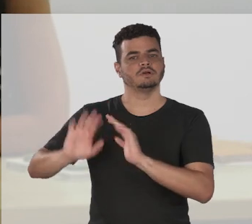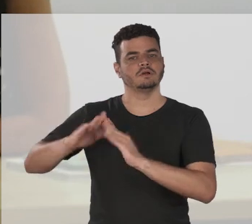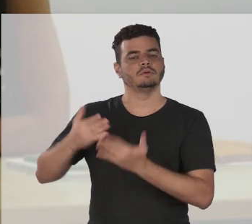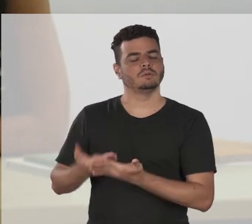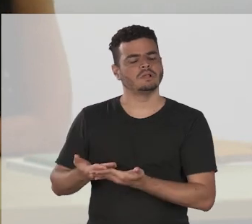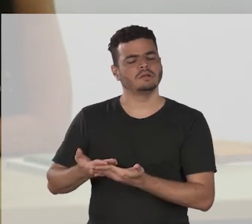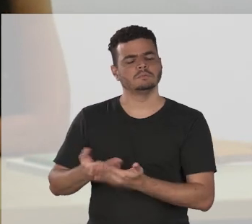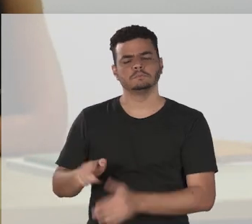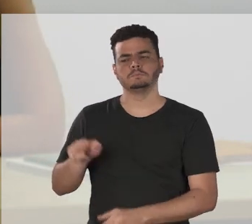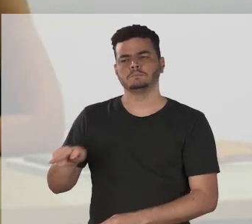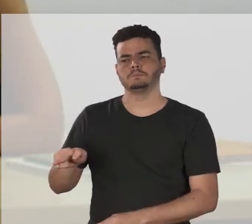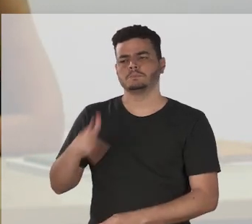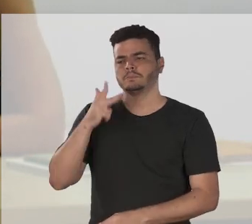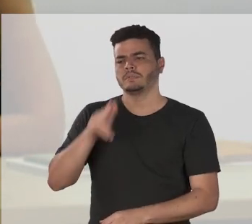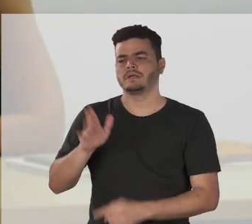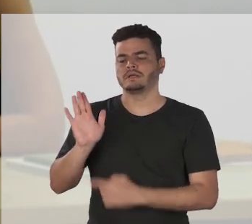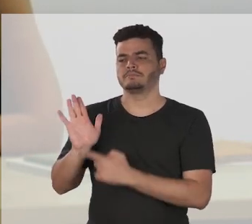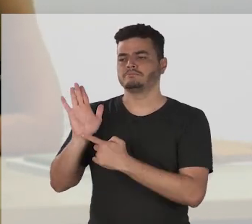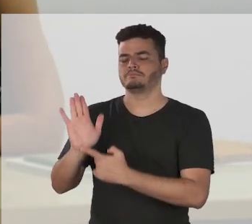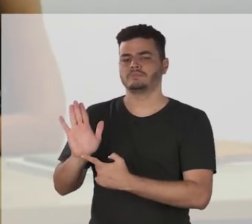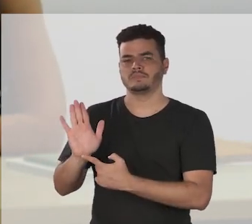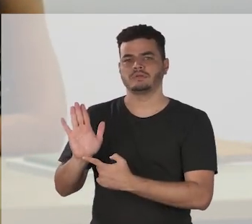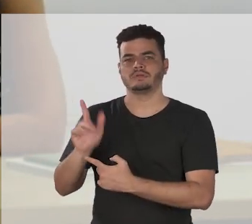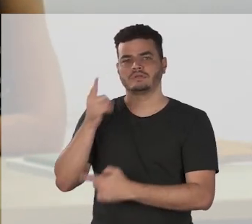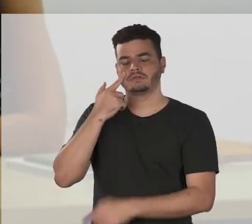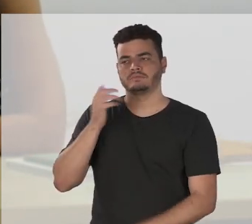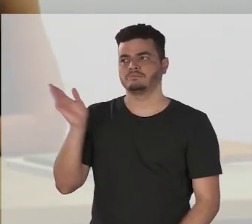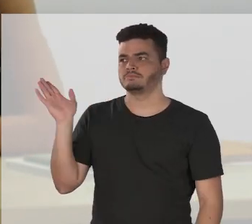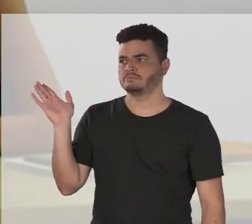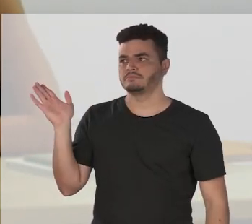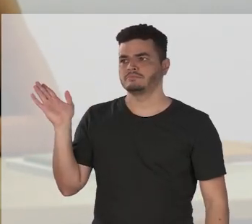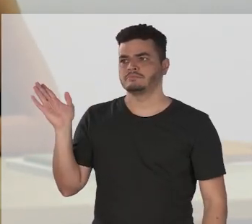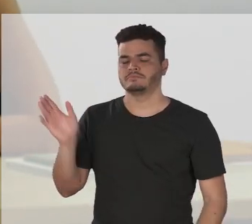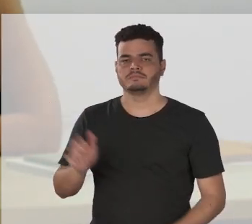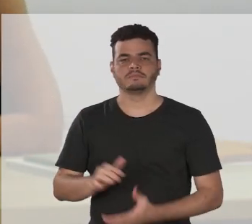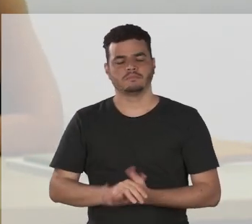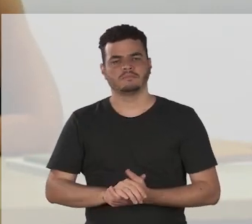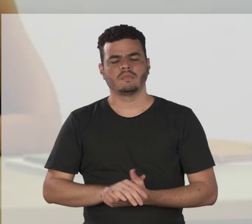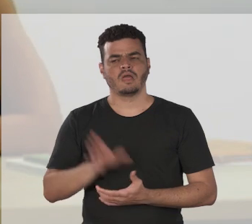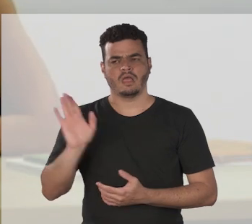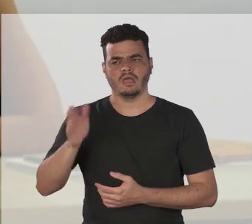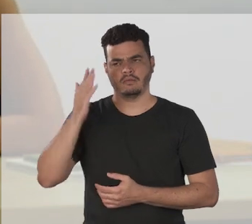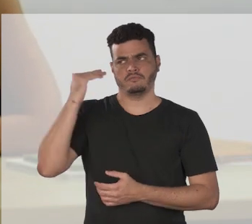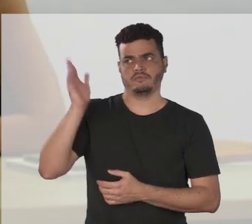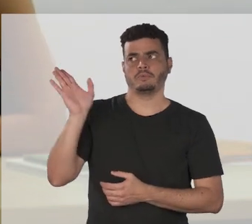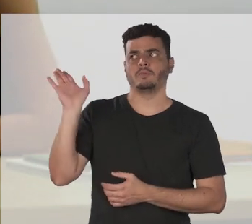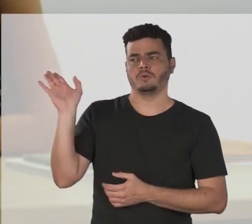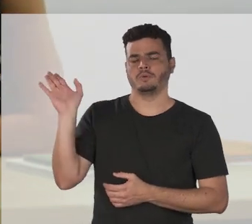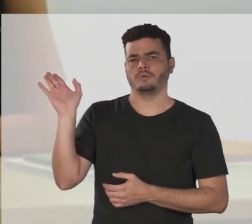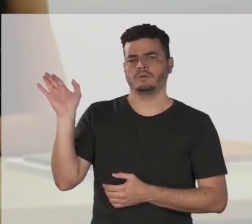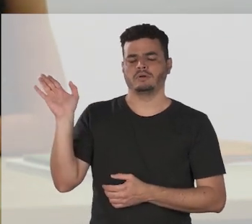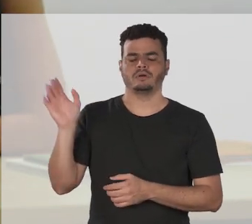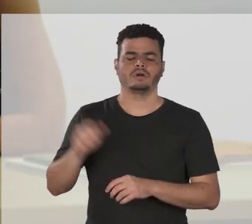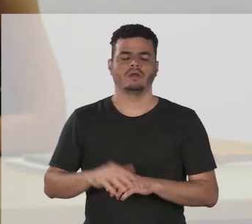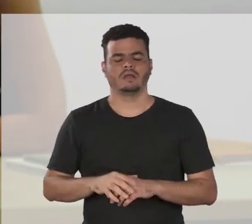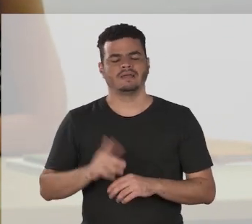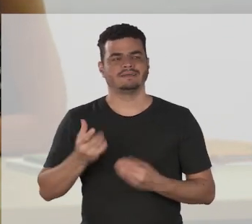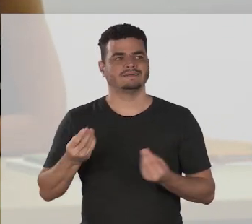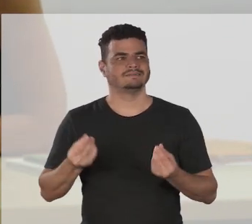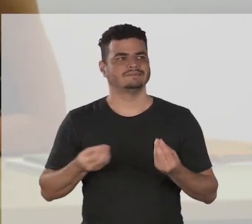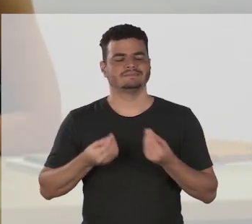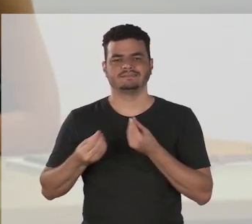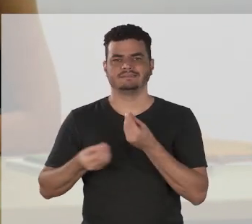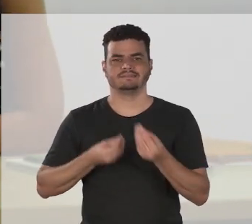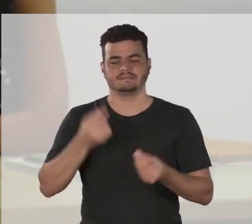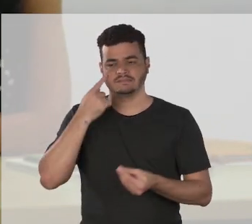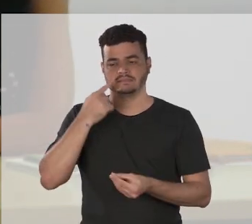escolares. Essa que eu trago para vocês, bom, Horácio Quiroga, que é muito conhecido, a verdade é que é